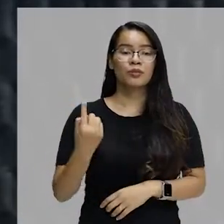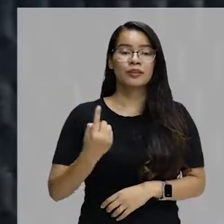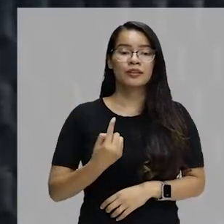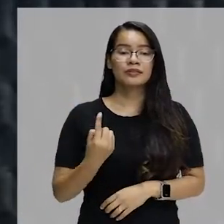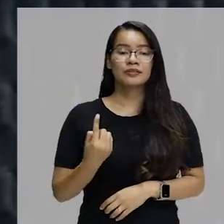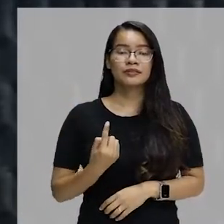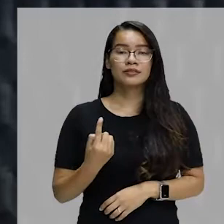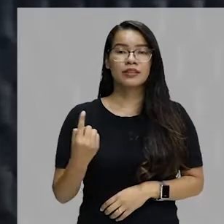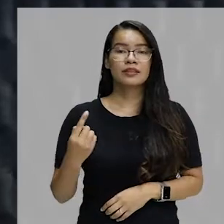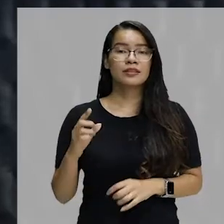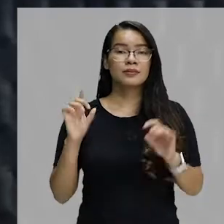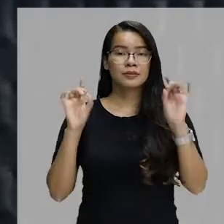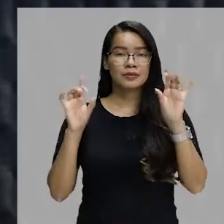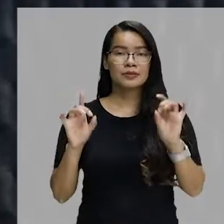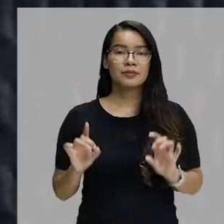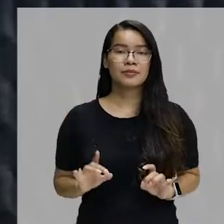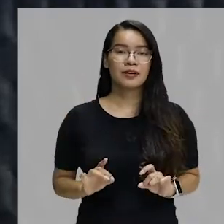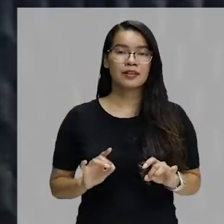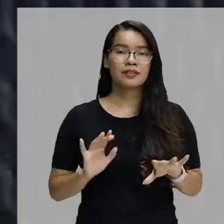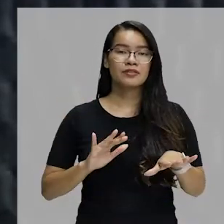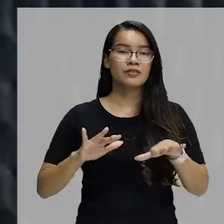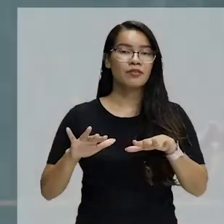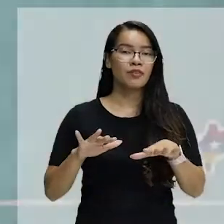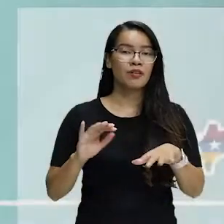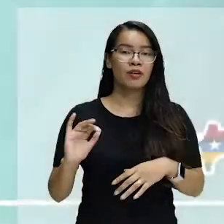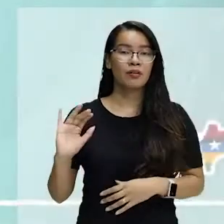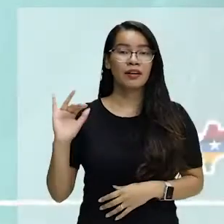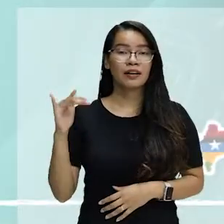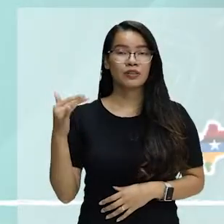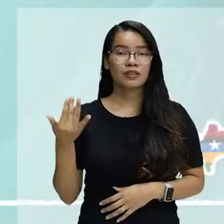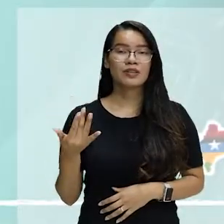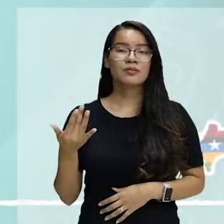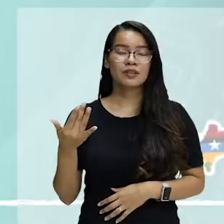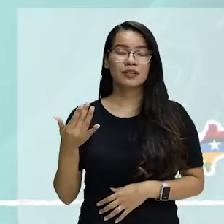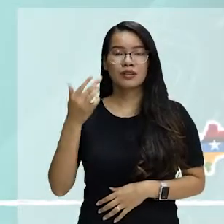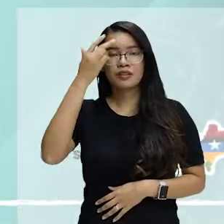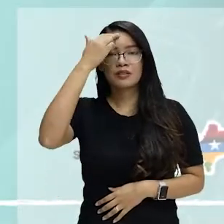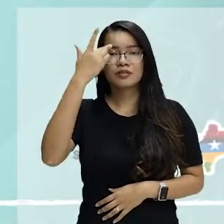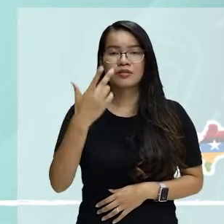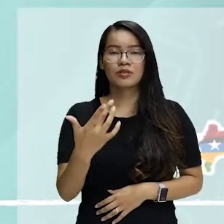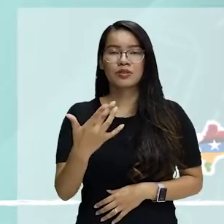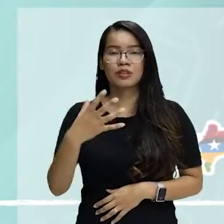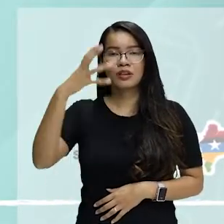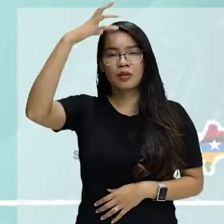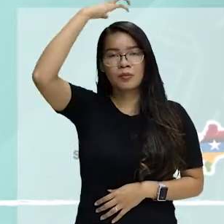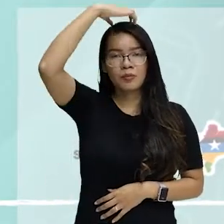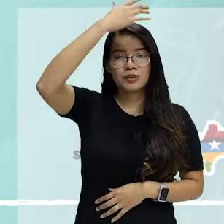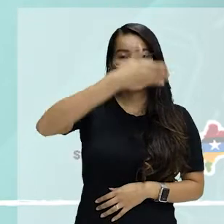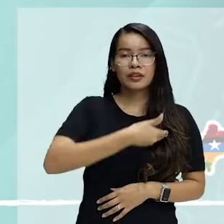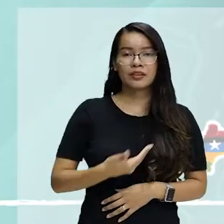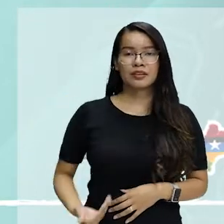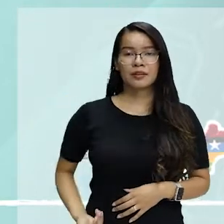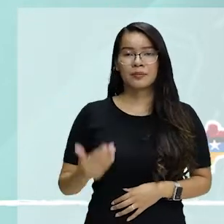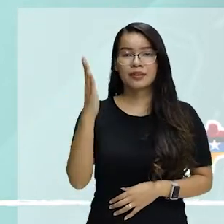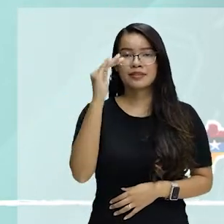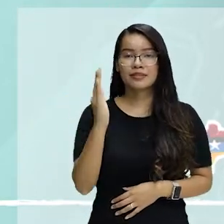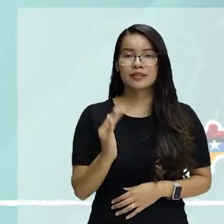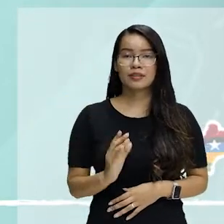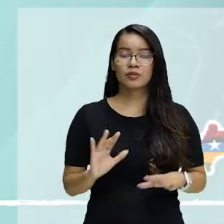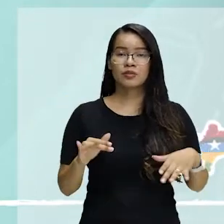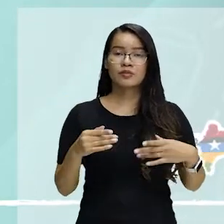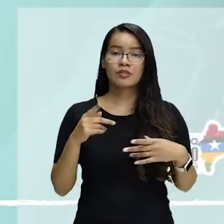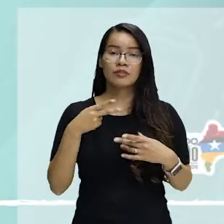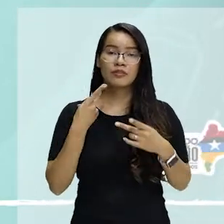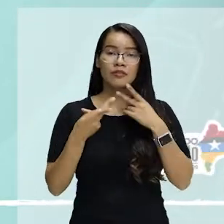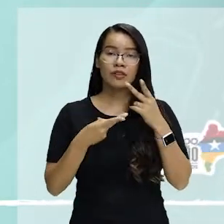das principais fases da história da monarquia brasileira, ou da história do Império Brasileiro. Porque quando você fala